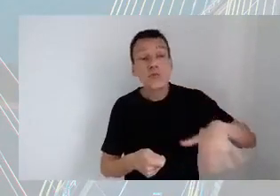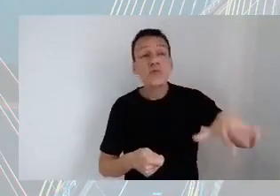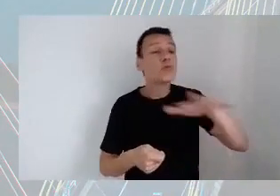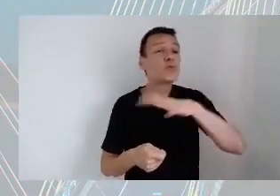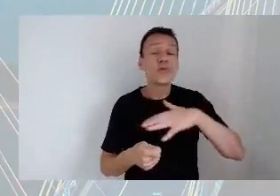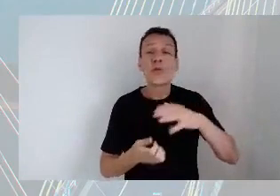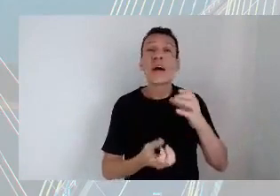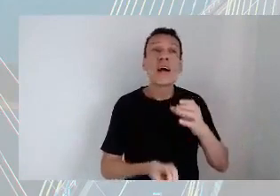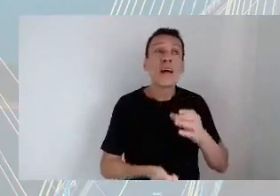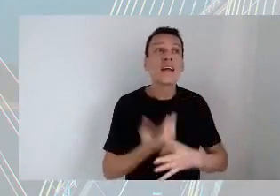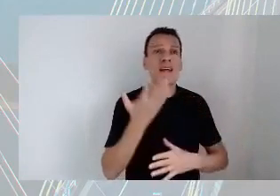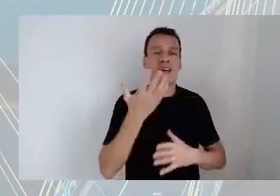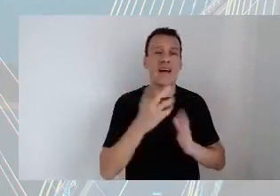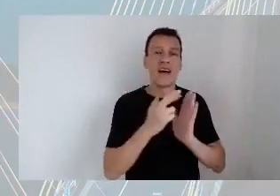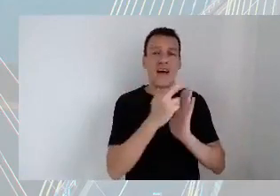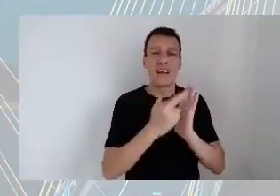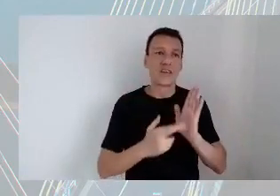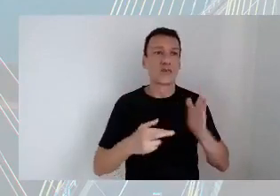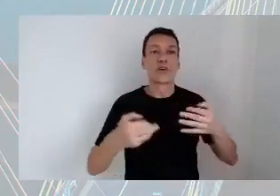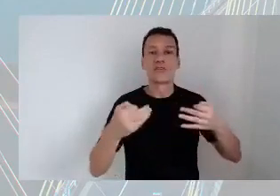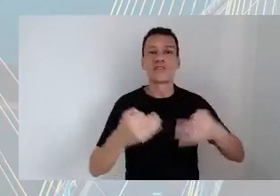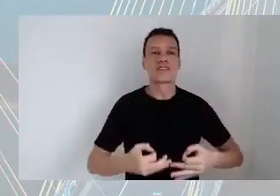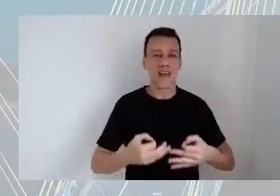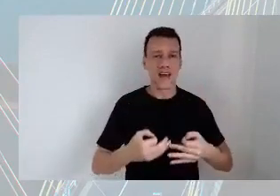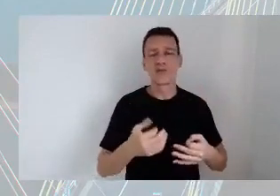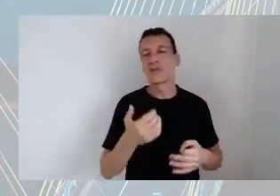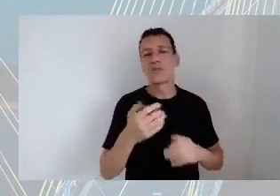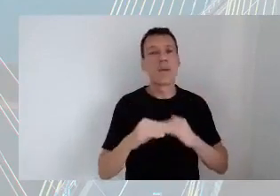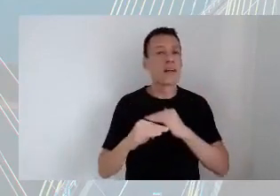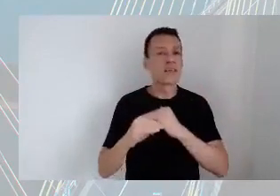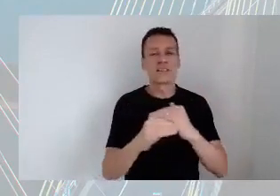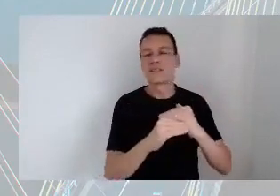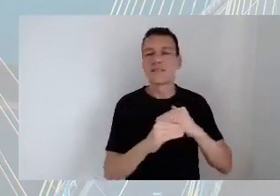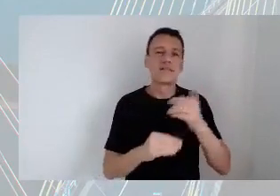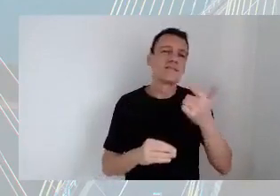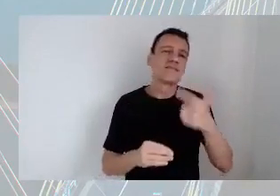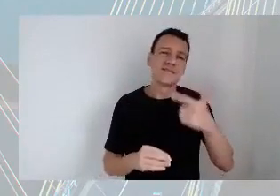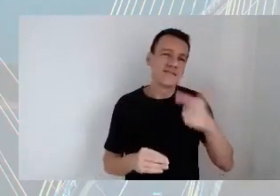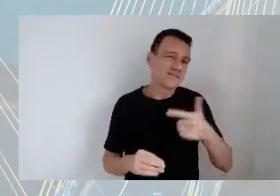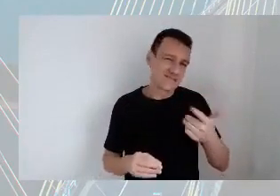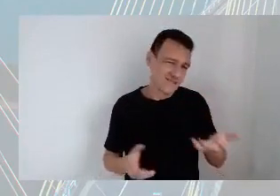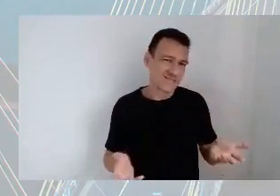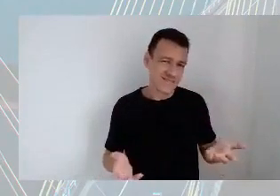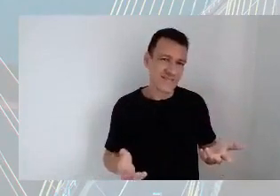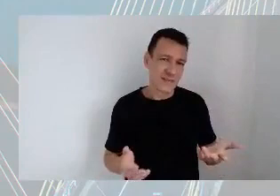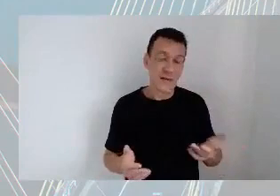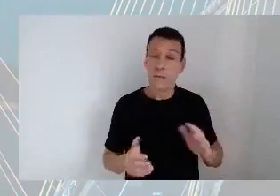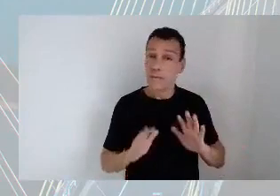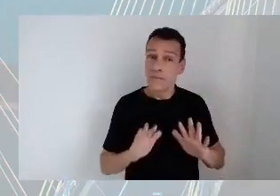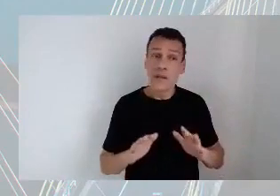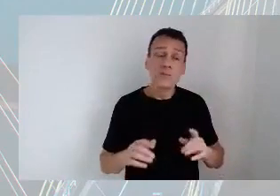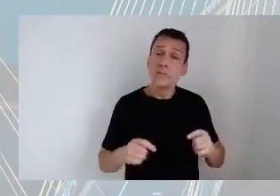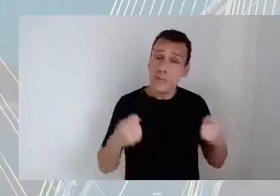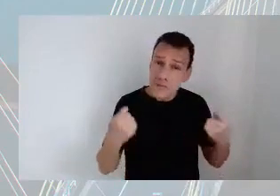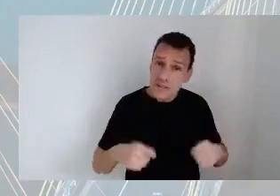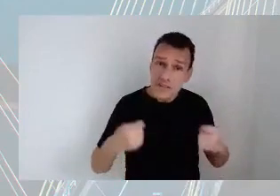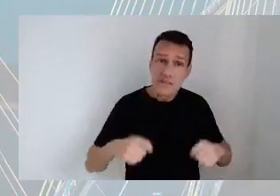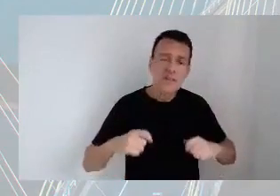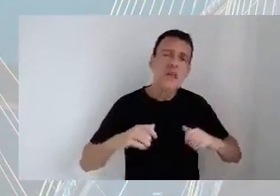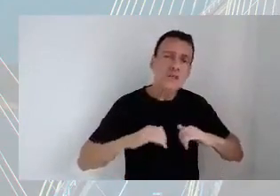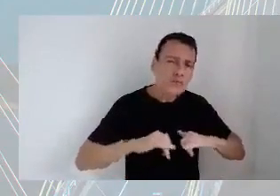da cultura, da disseminação desses objetivos ser um pilar que vai ao longo de toda essa